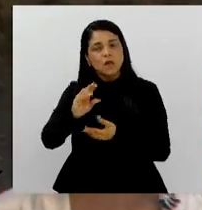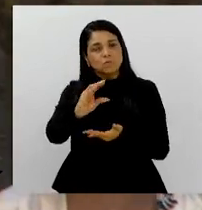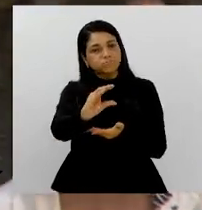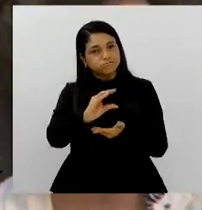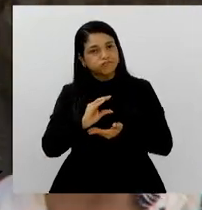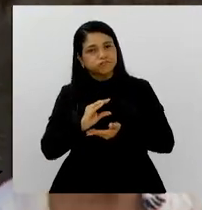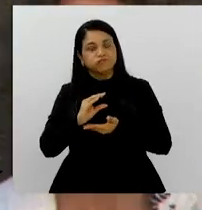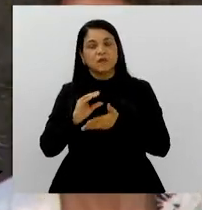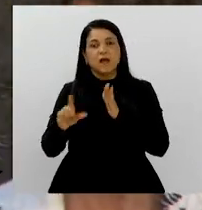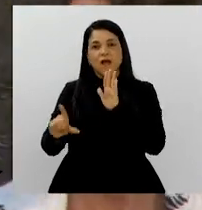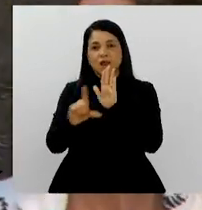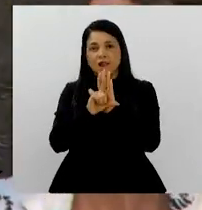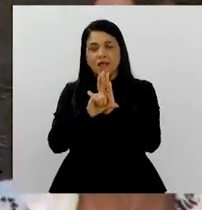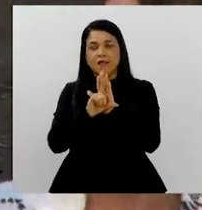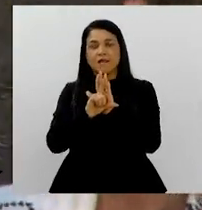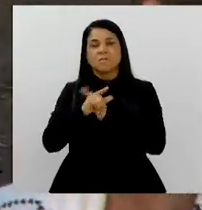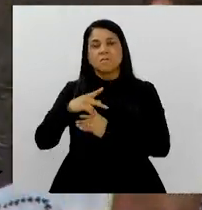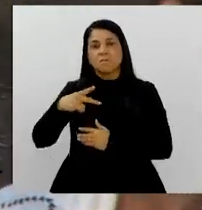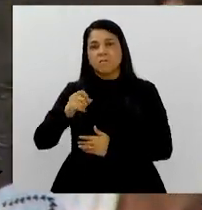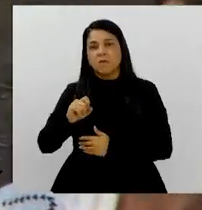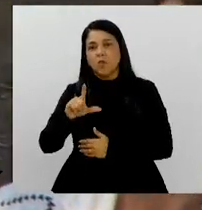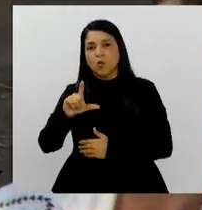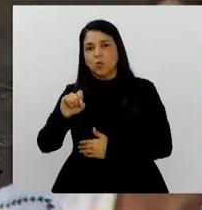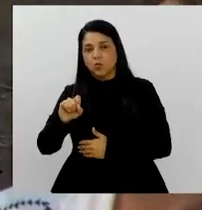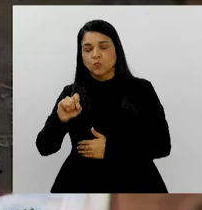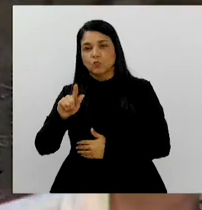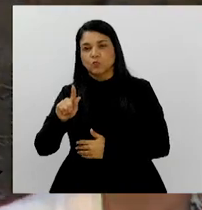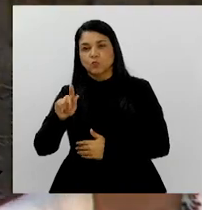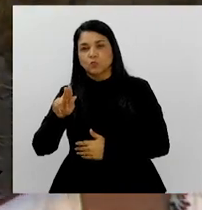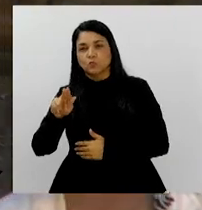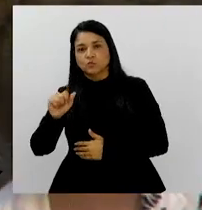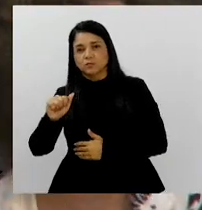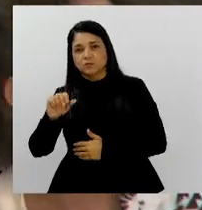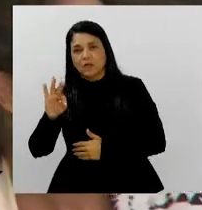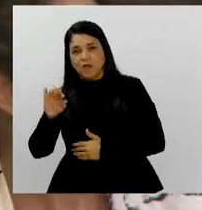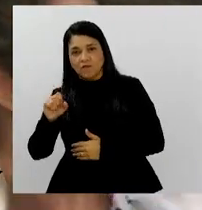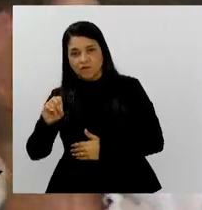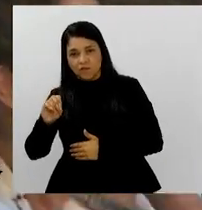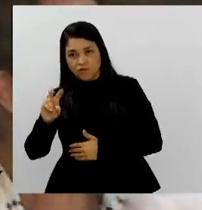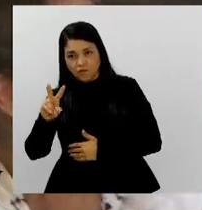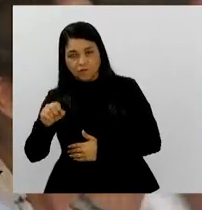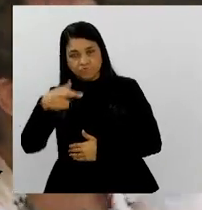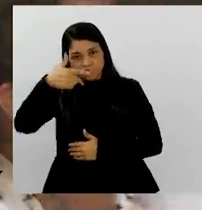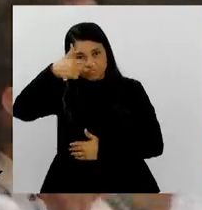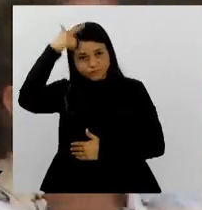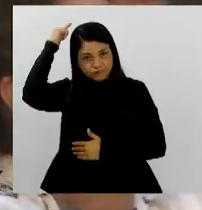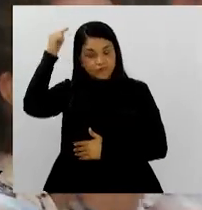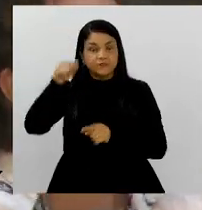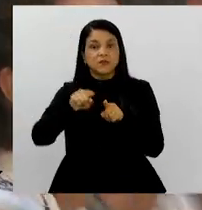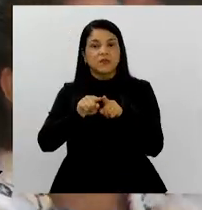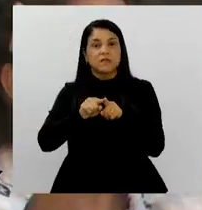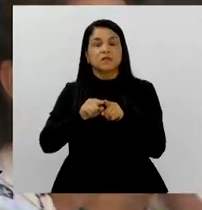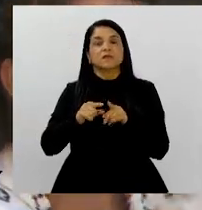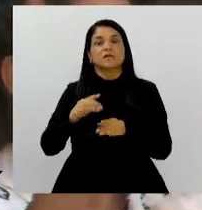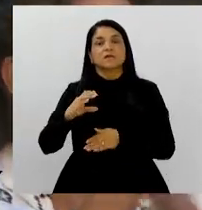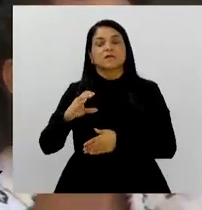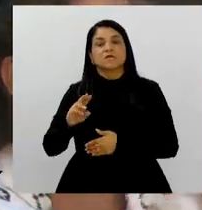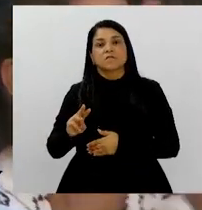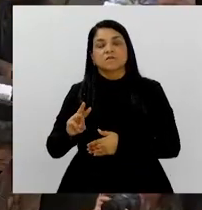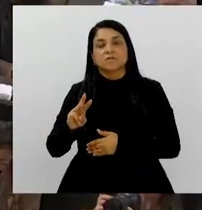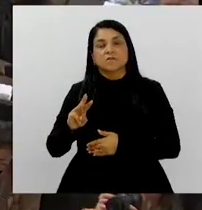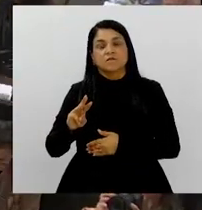leis Paulo Gustavo e Aldir Blanc. Viva a Comissão de Cultura, viva a nossa presidenta intrépida